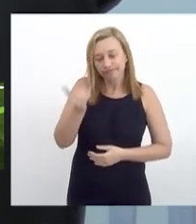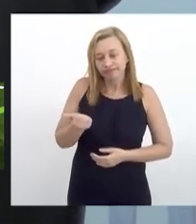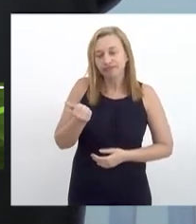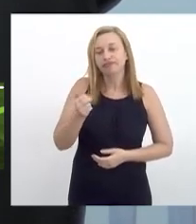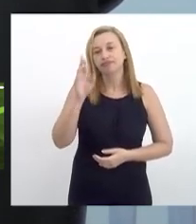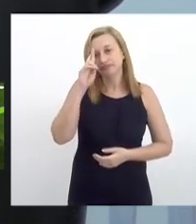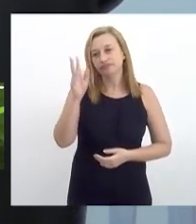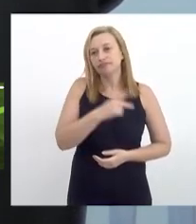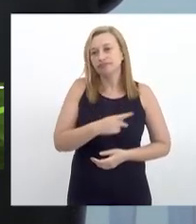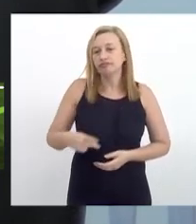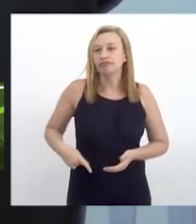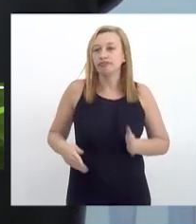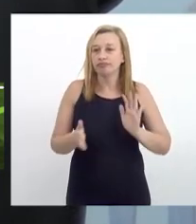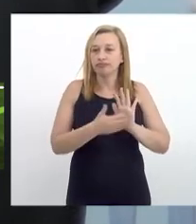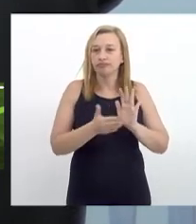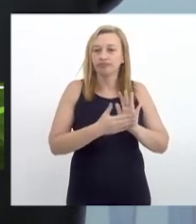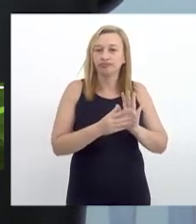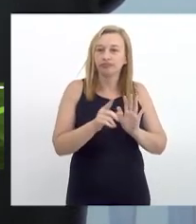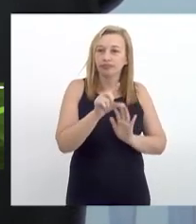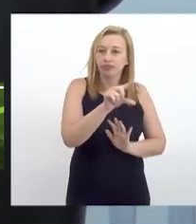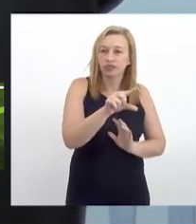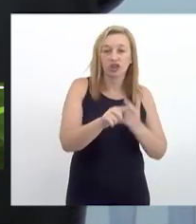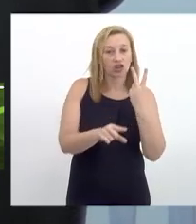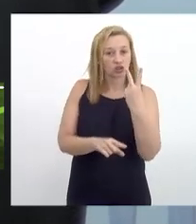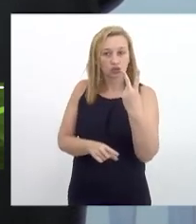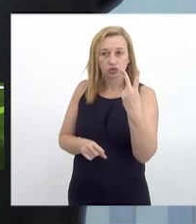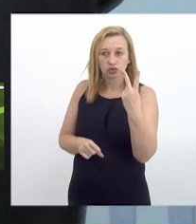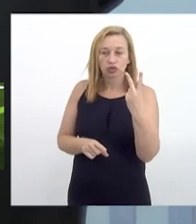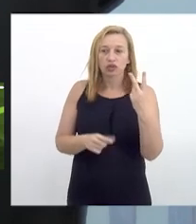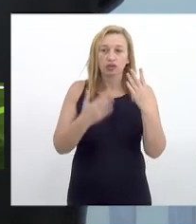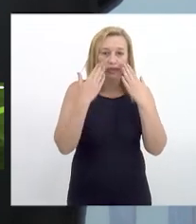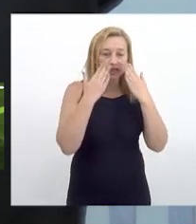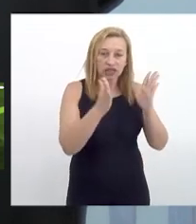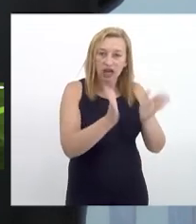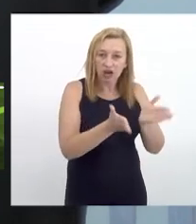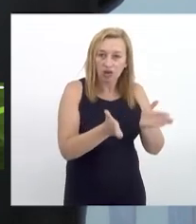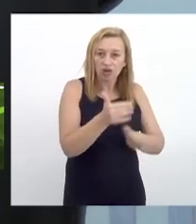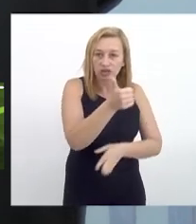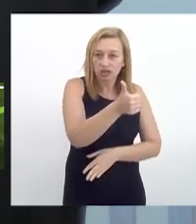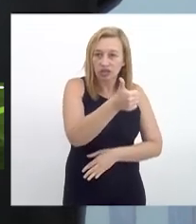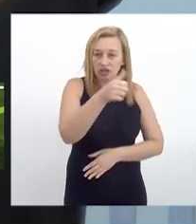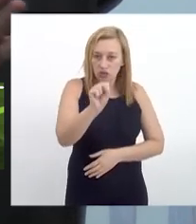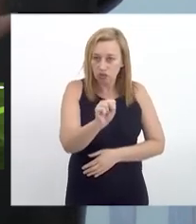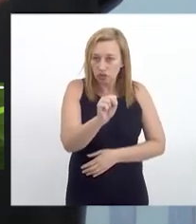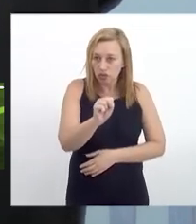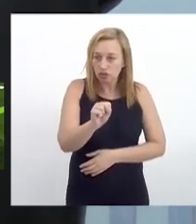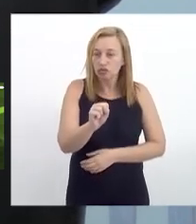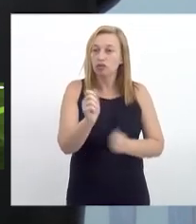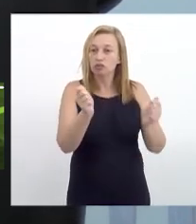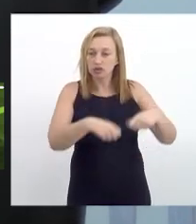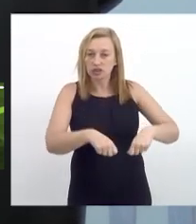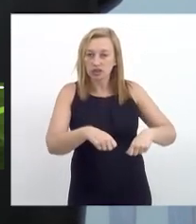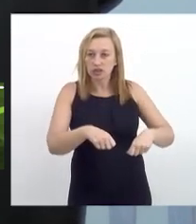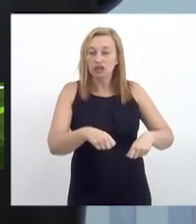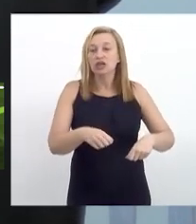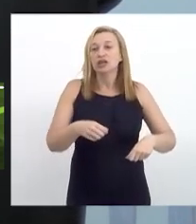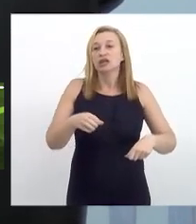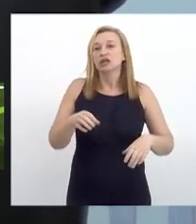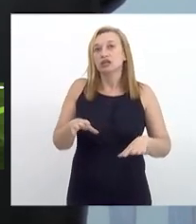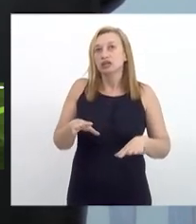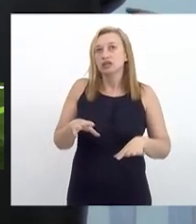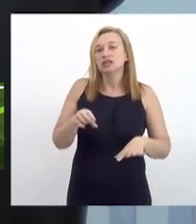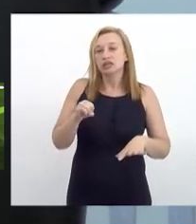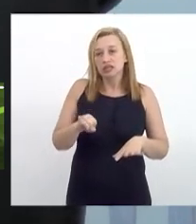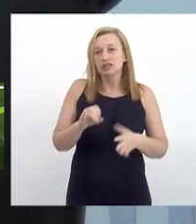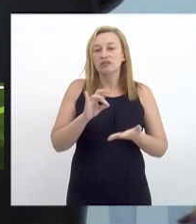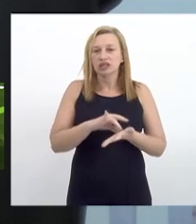estou propondo as duas opções apresentar o plano agora 18 que tem a possibilidade mas casos e vossa excelência se